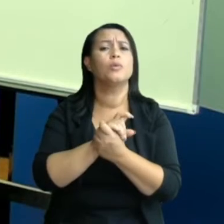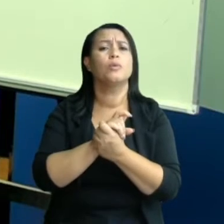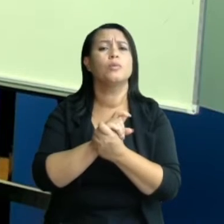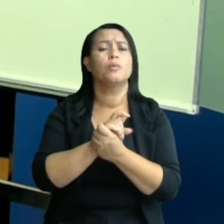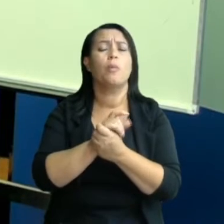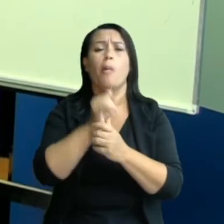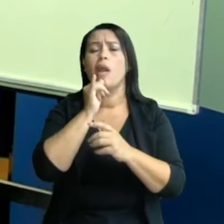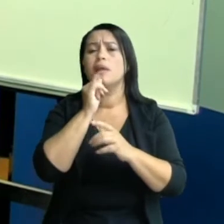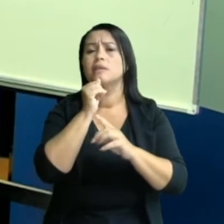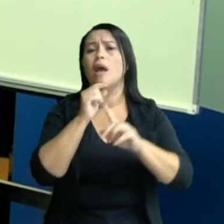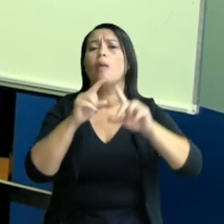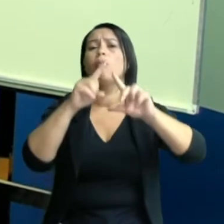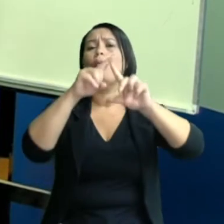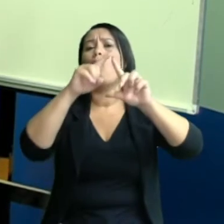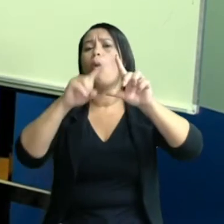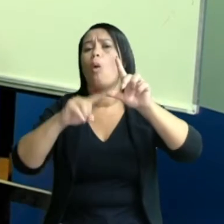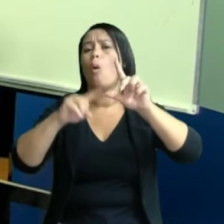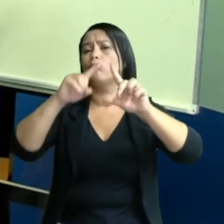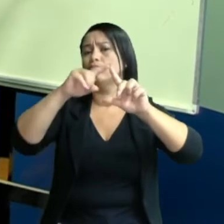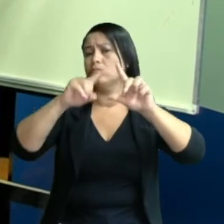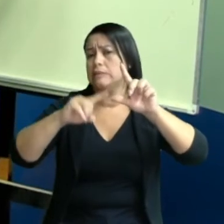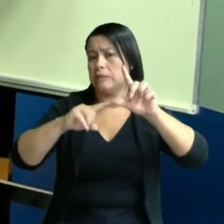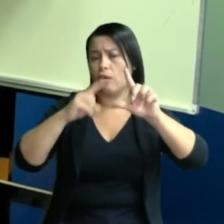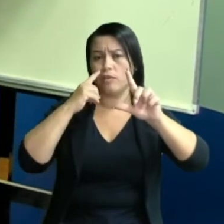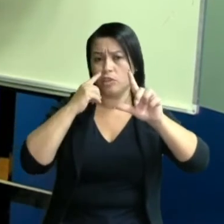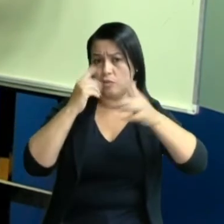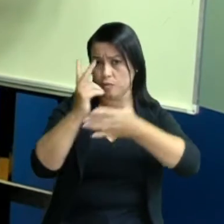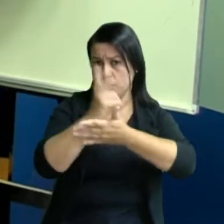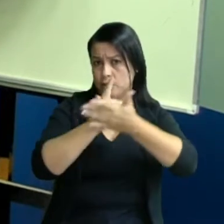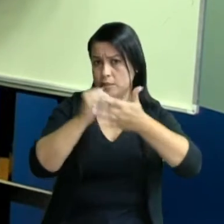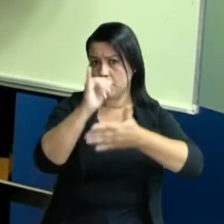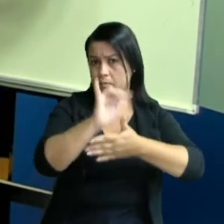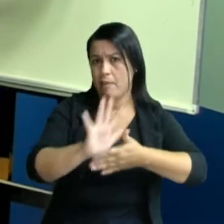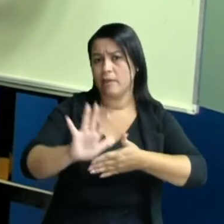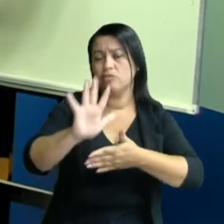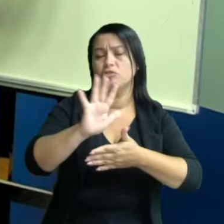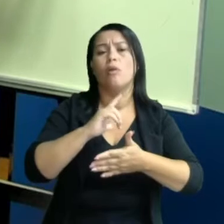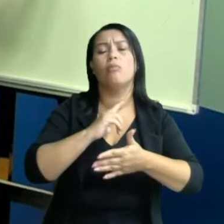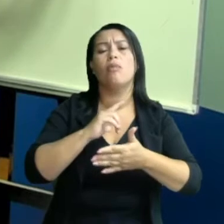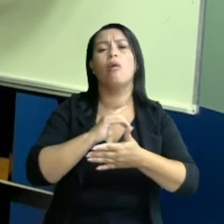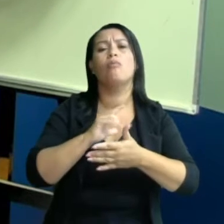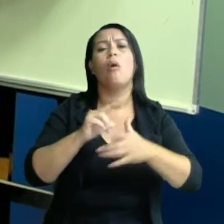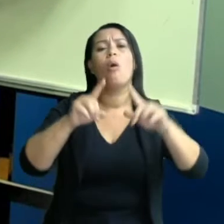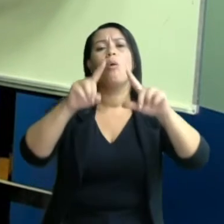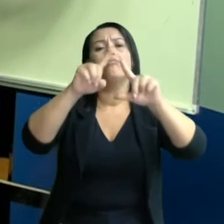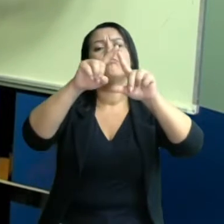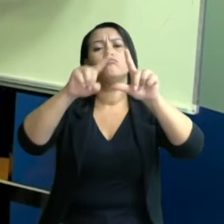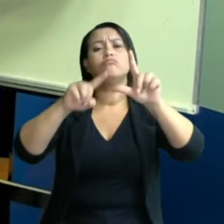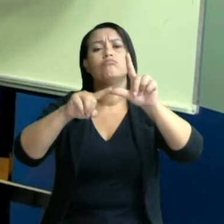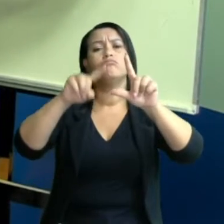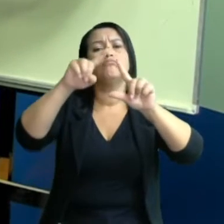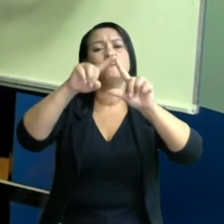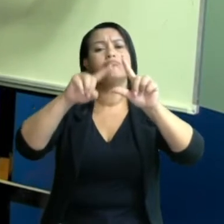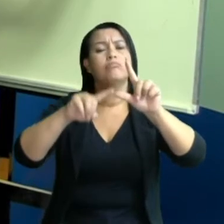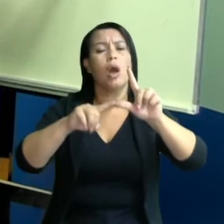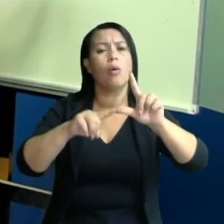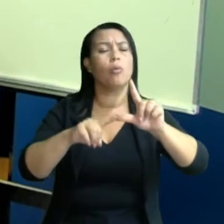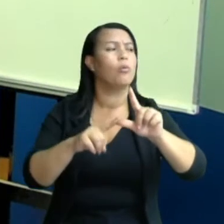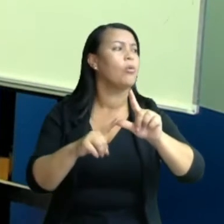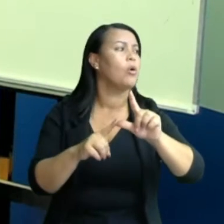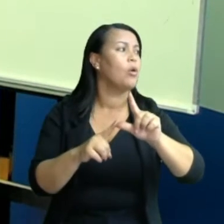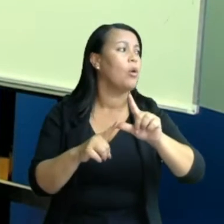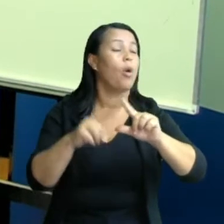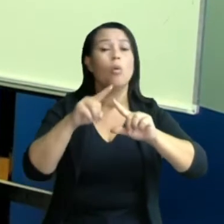um triângulo. Vamos olhar aqui. Vou desenhar aqui, ó. Eu tenho um triângulo, tá? Um